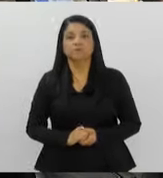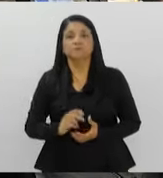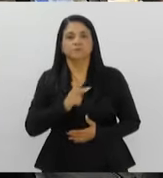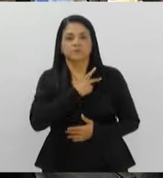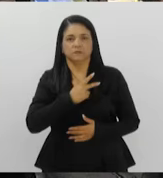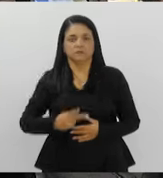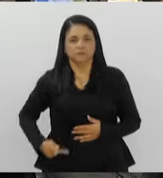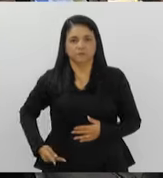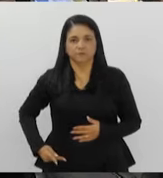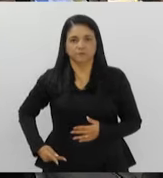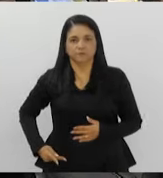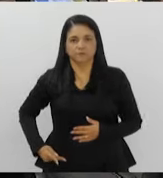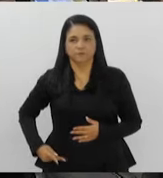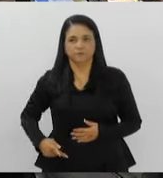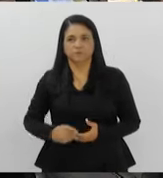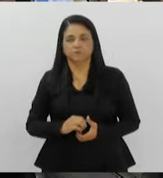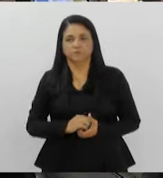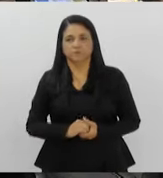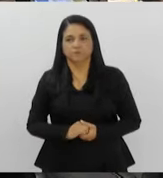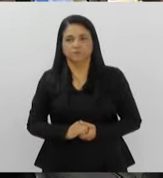Presidente,